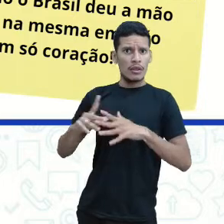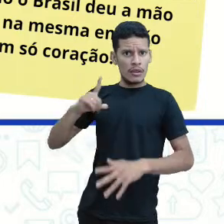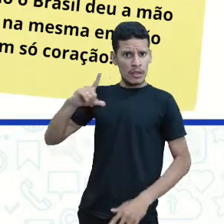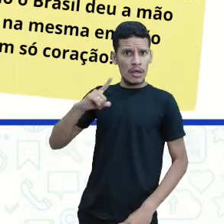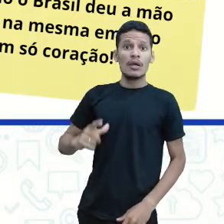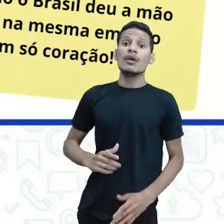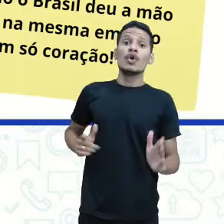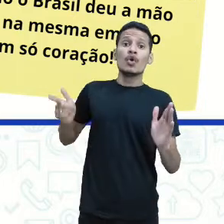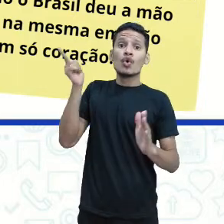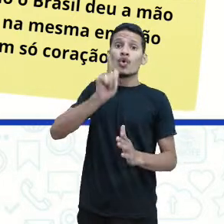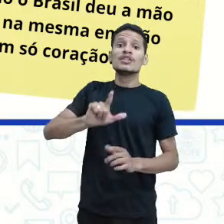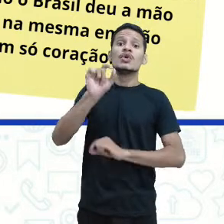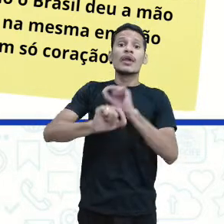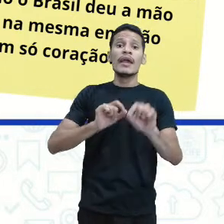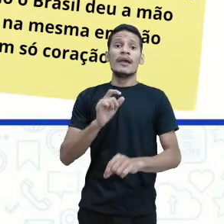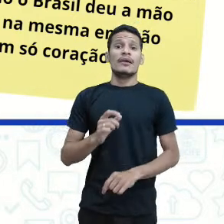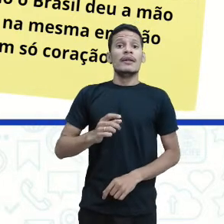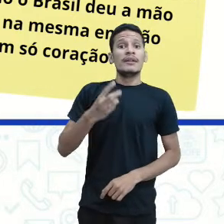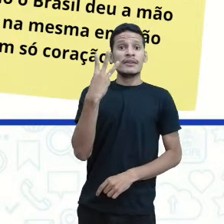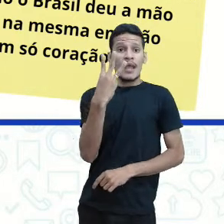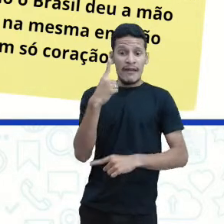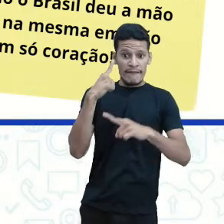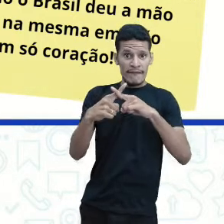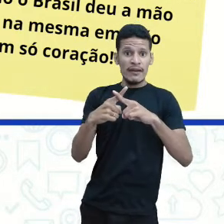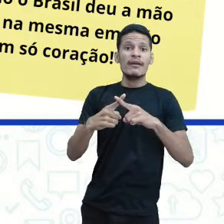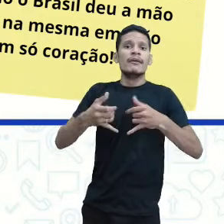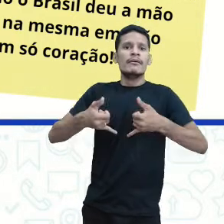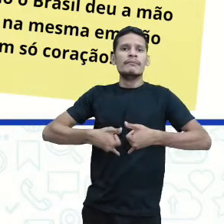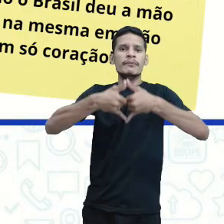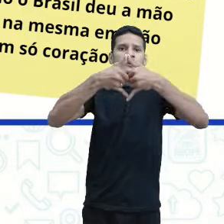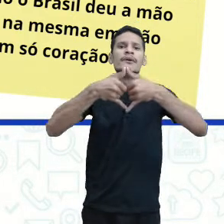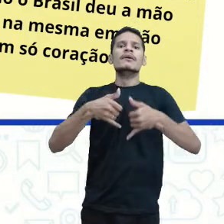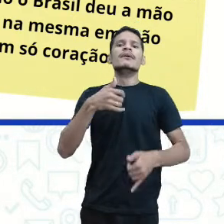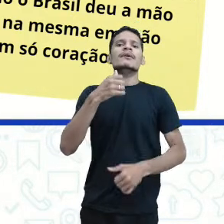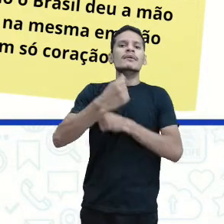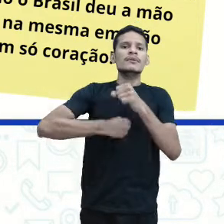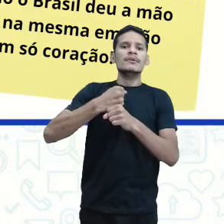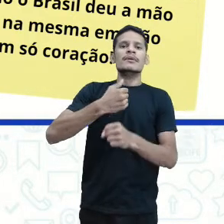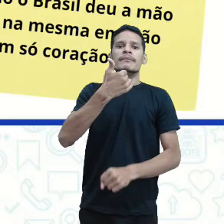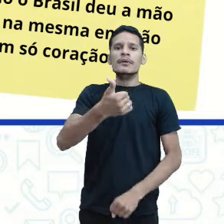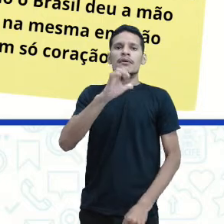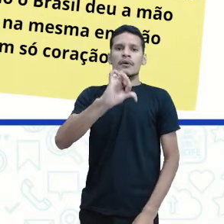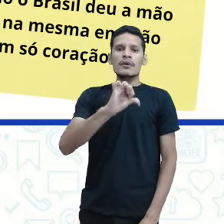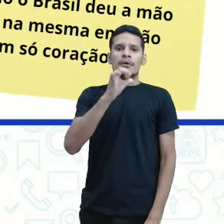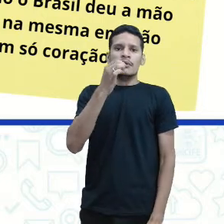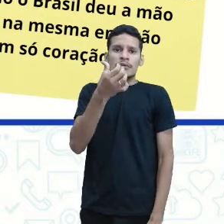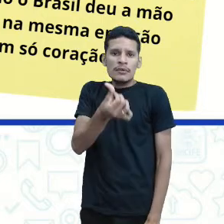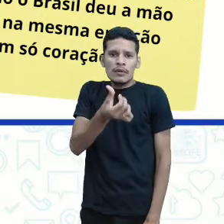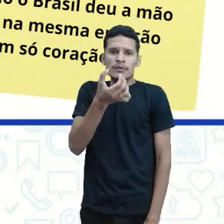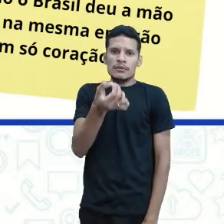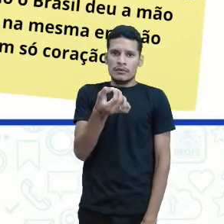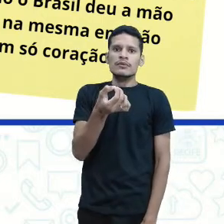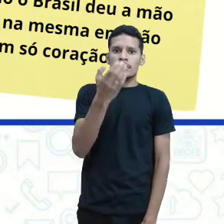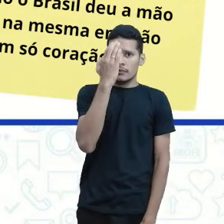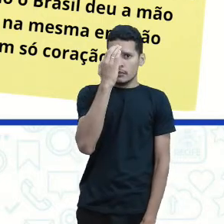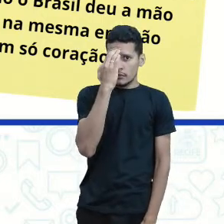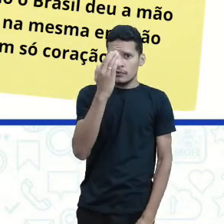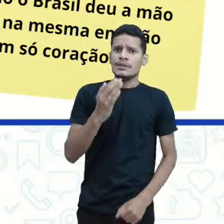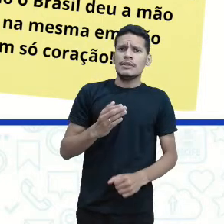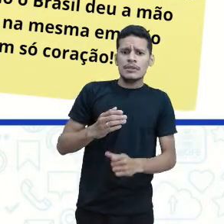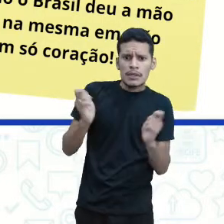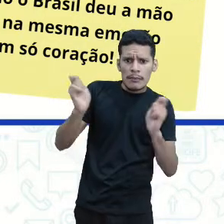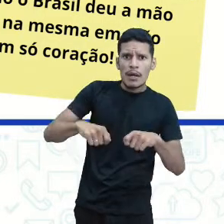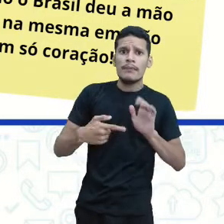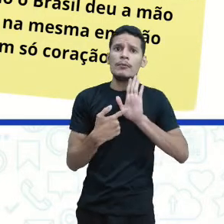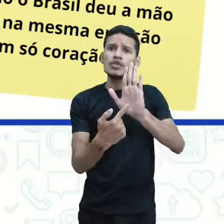o tricampeonato em 1970, né? Então, essa música representava todo um clima, né, que